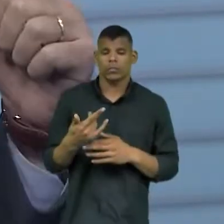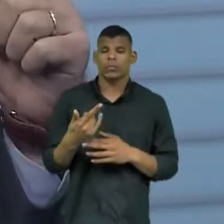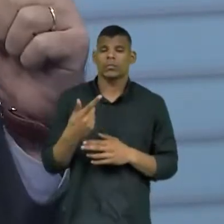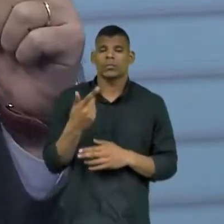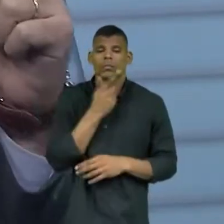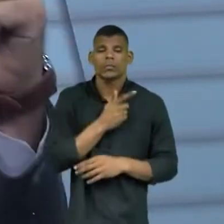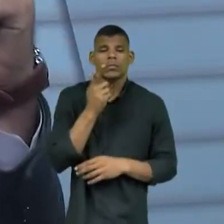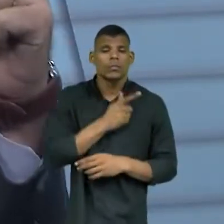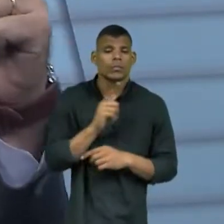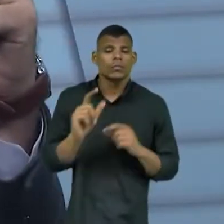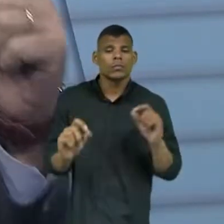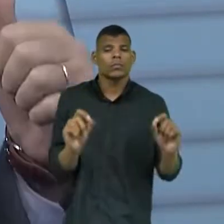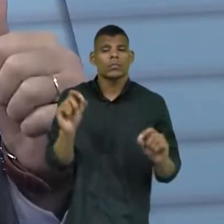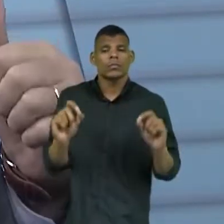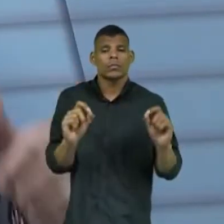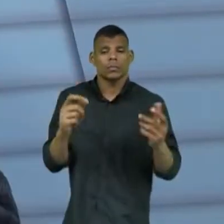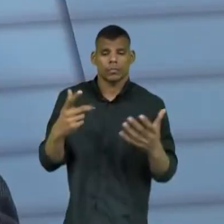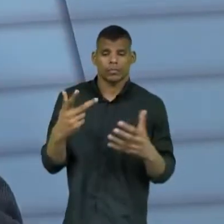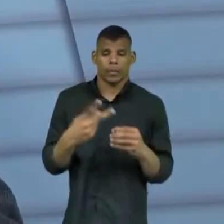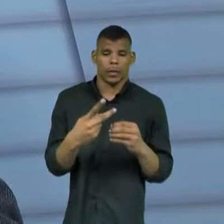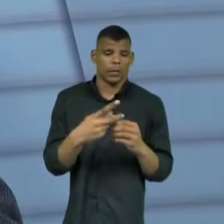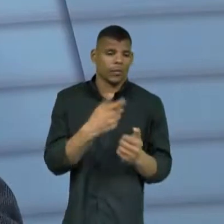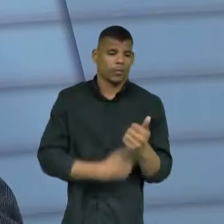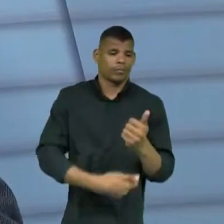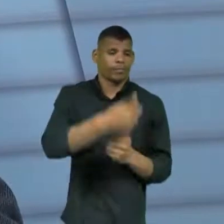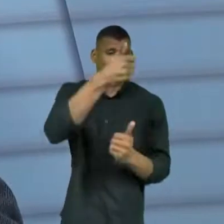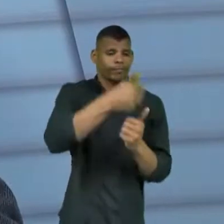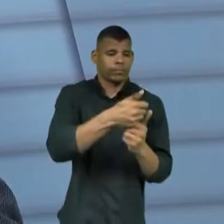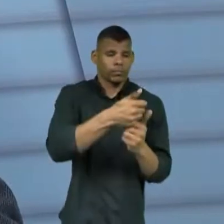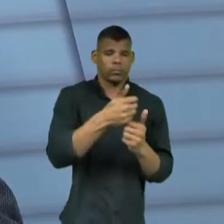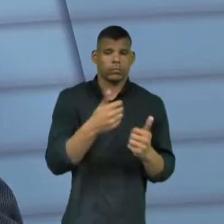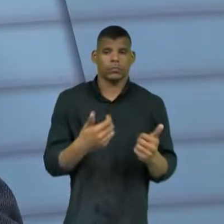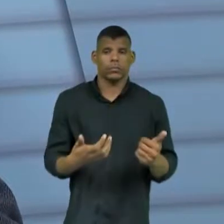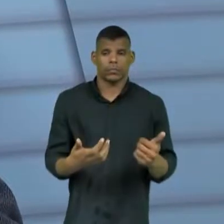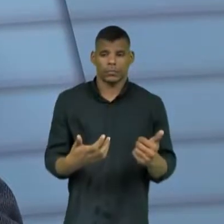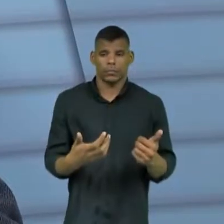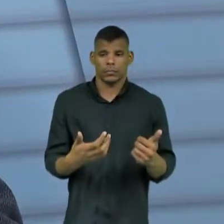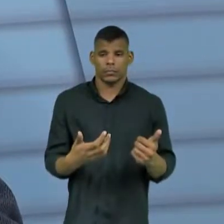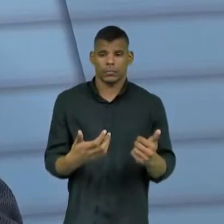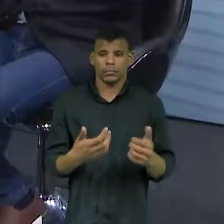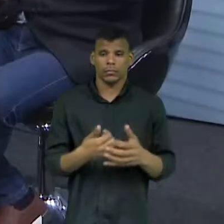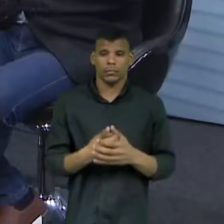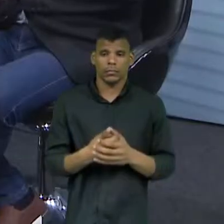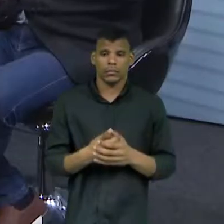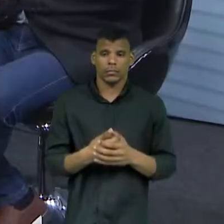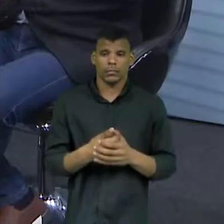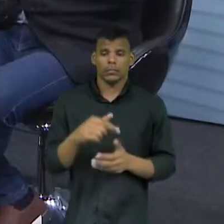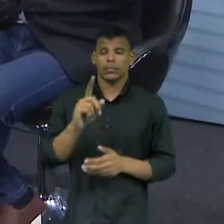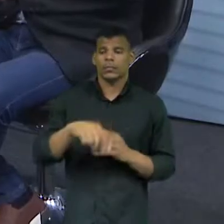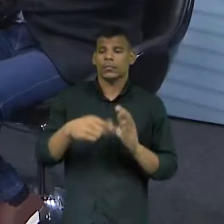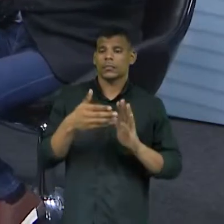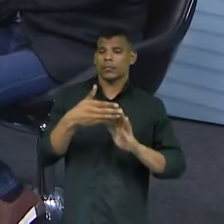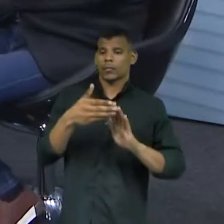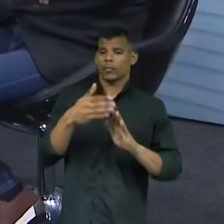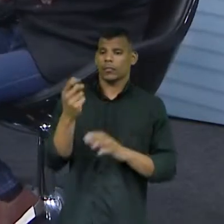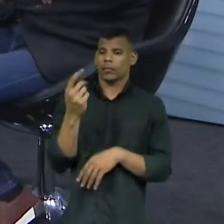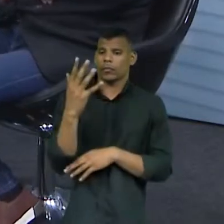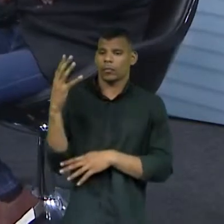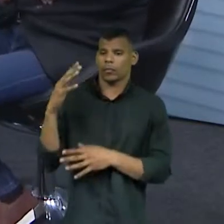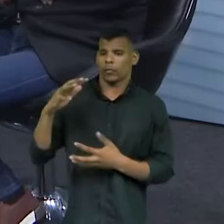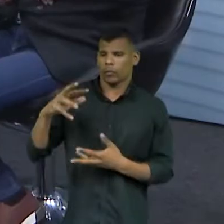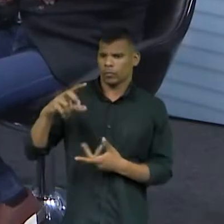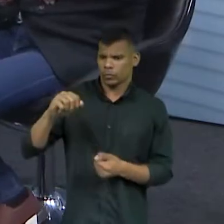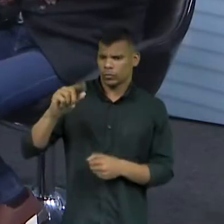combustível do petróleo. Do petróleo. Né? Então, aliás, é a agenda ambiental do mundo todo. Do mundo inteiro.